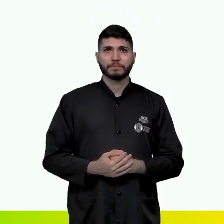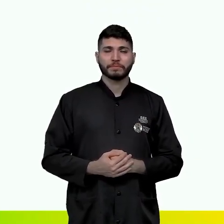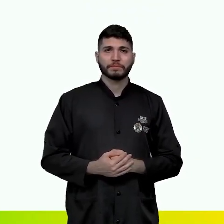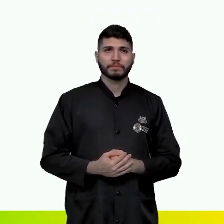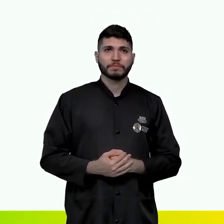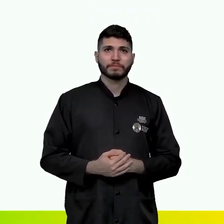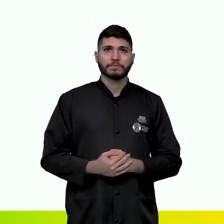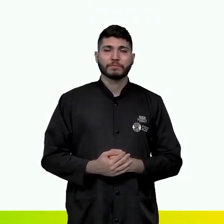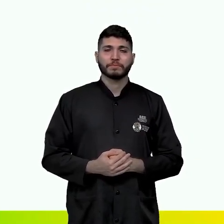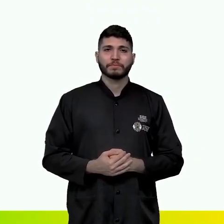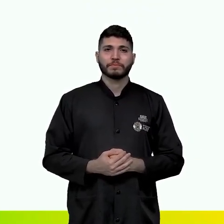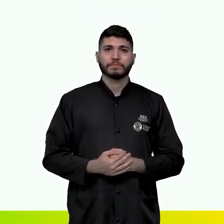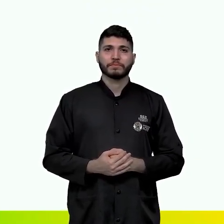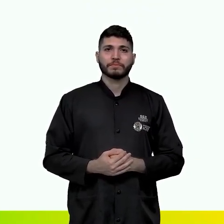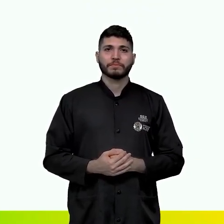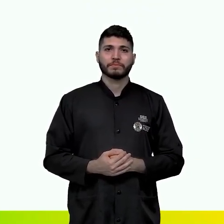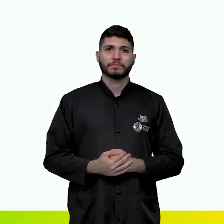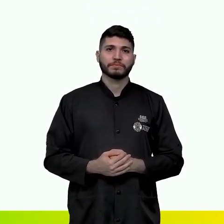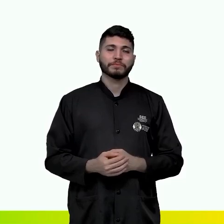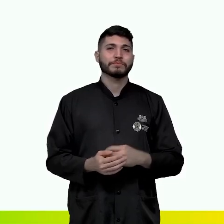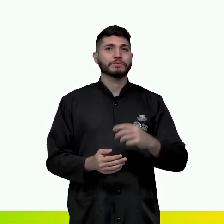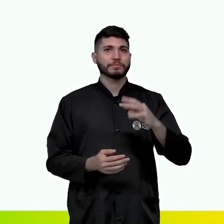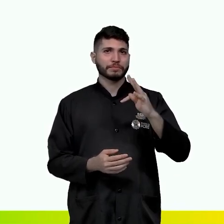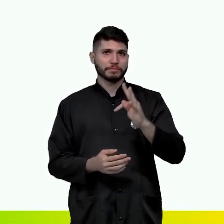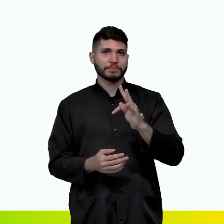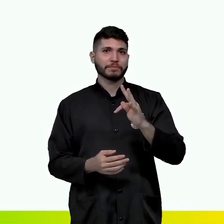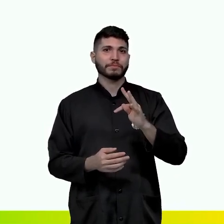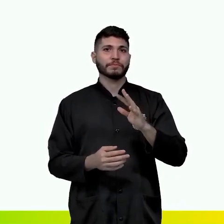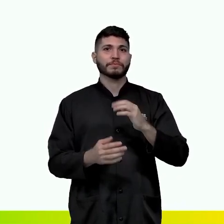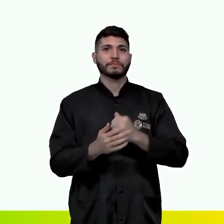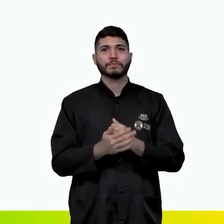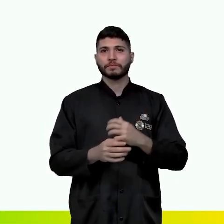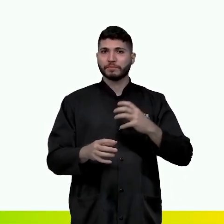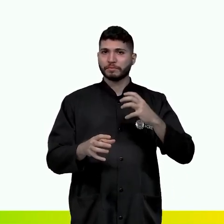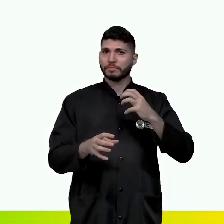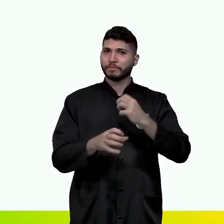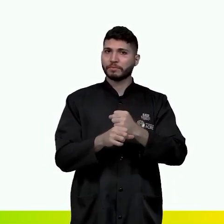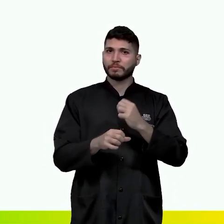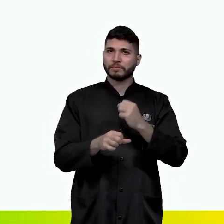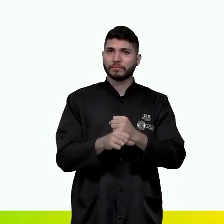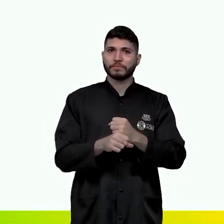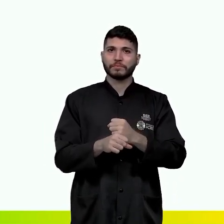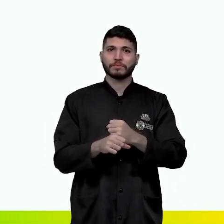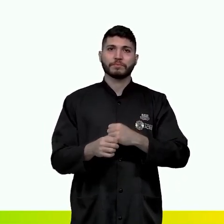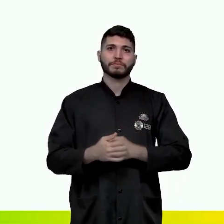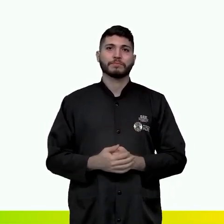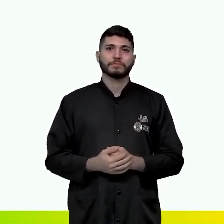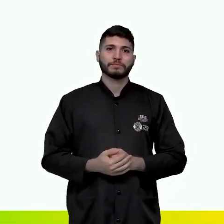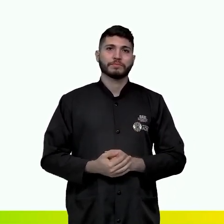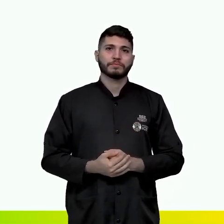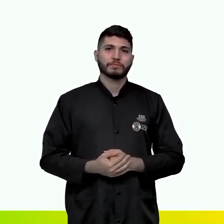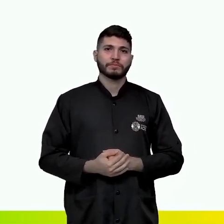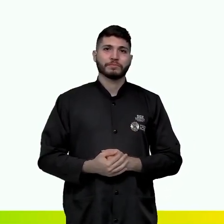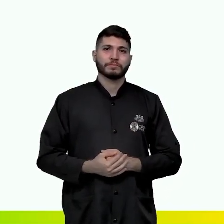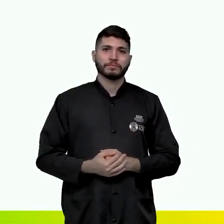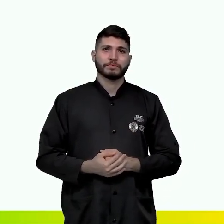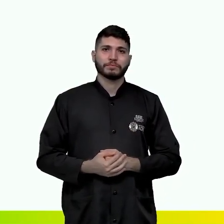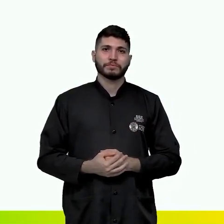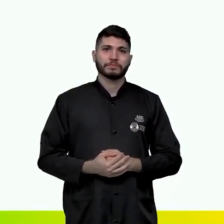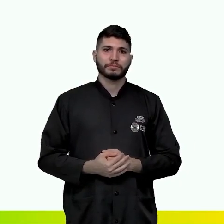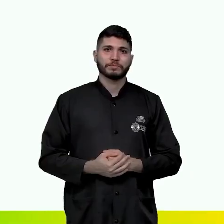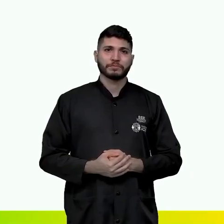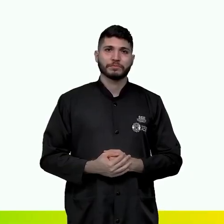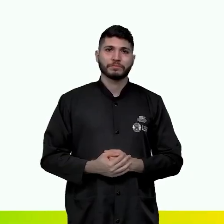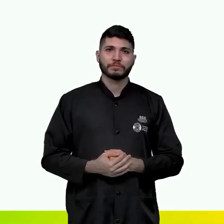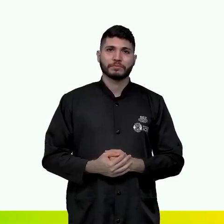para dizer a área total, vai dar x ao quadrado vezes raiz de 3. Agora, observe uma coisa, que isso